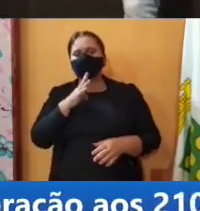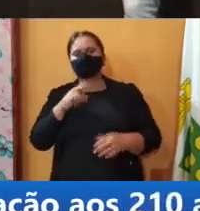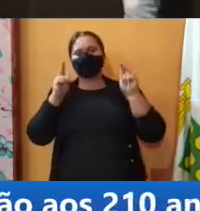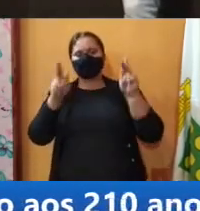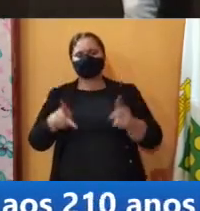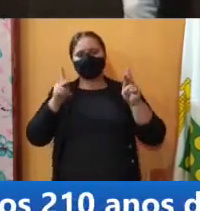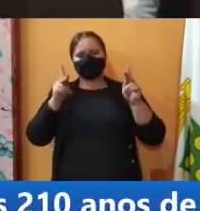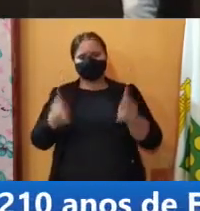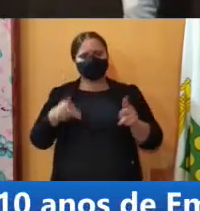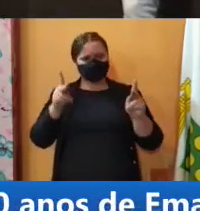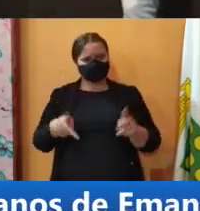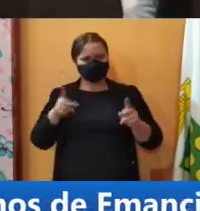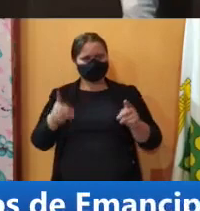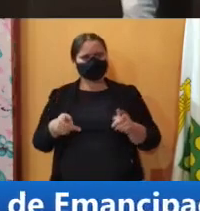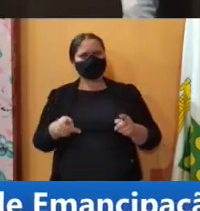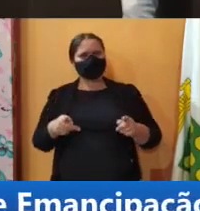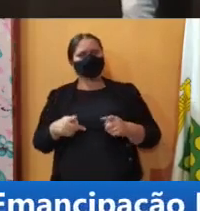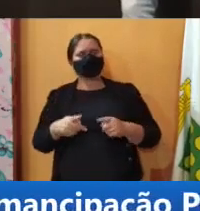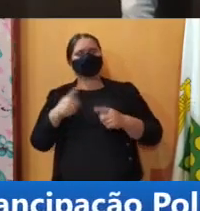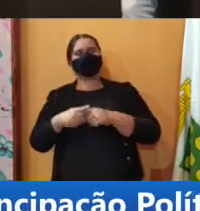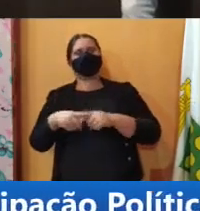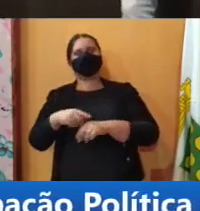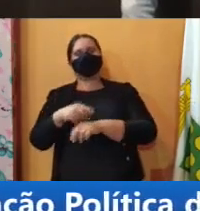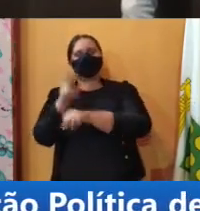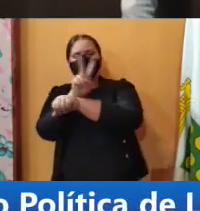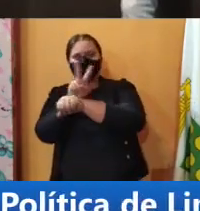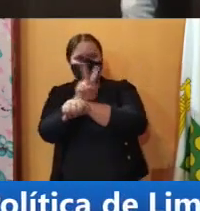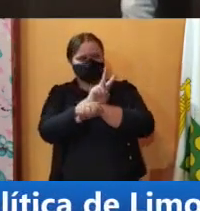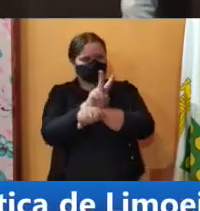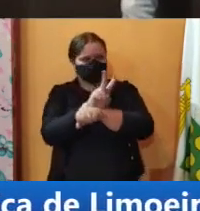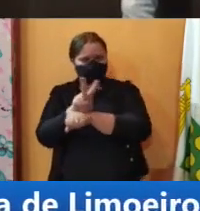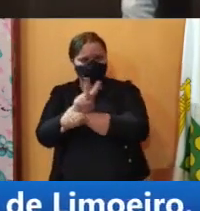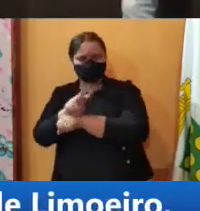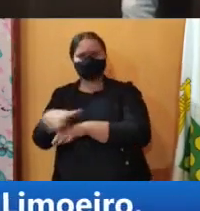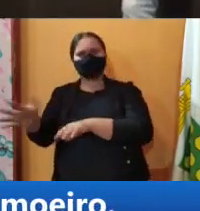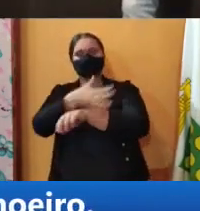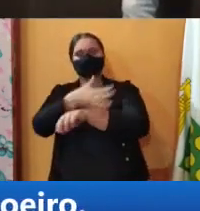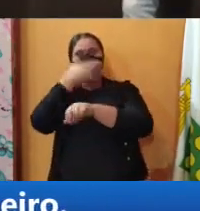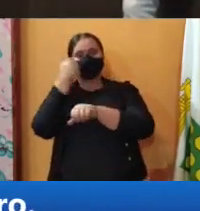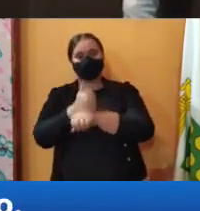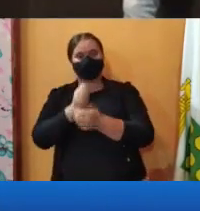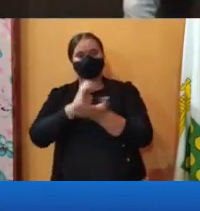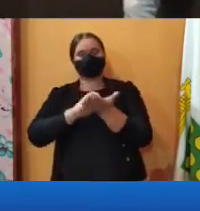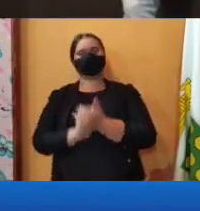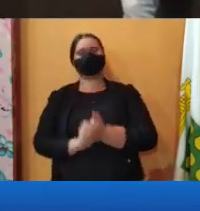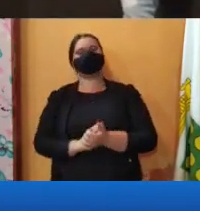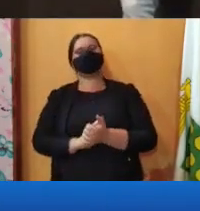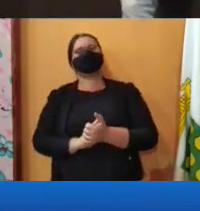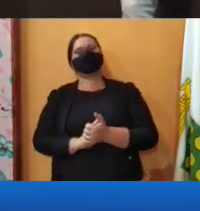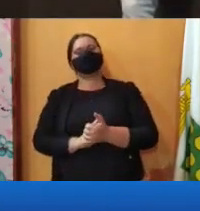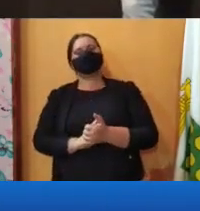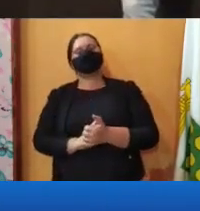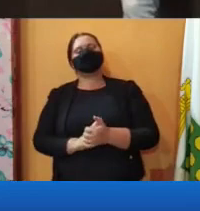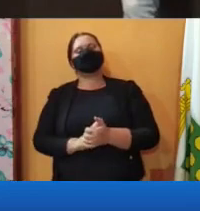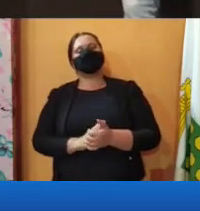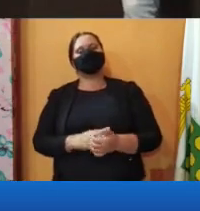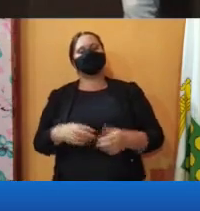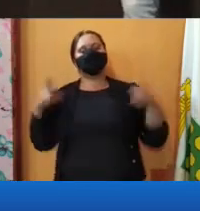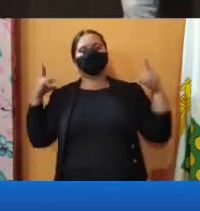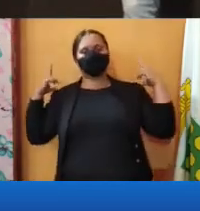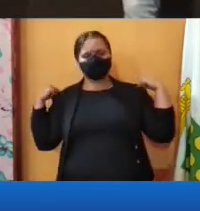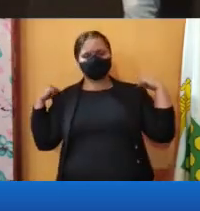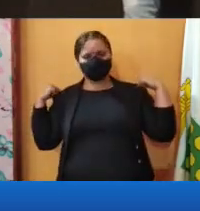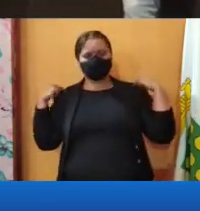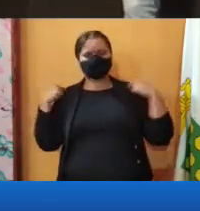para a criançada, para o povo jovem, as mulheres, os pais, os idosos, poderem voltar a visitar a praça